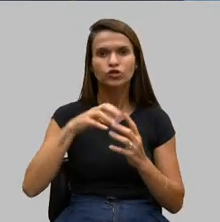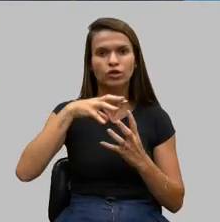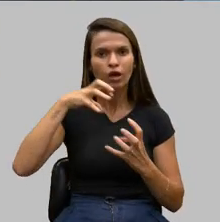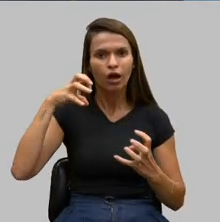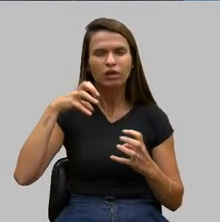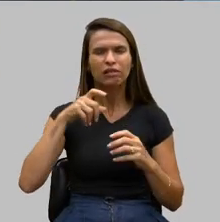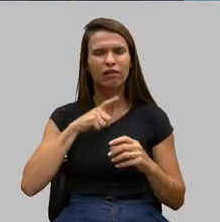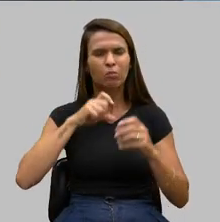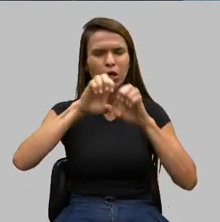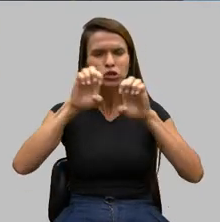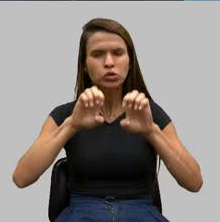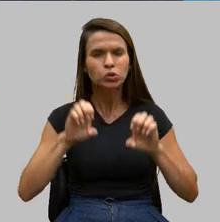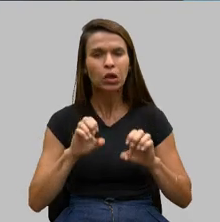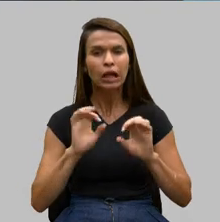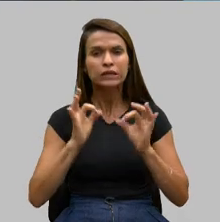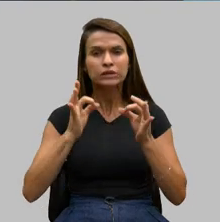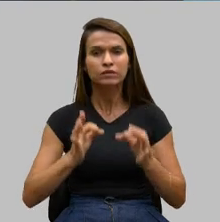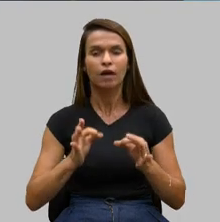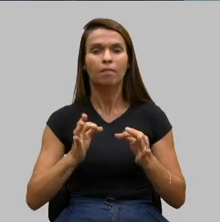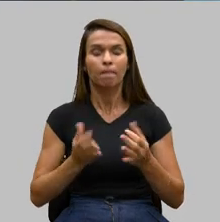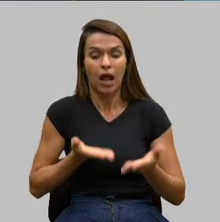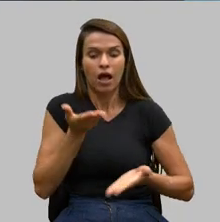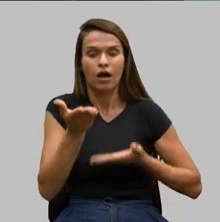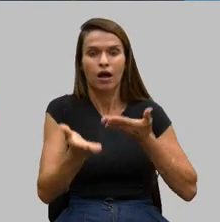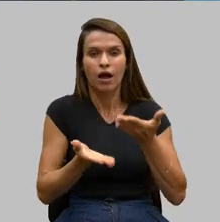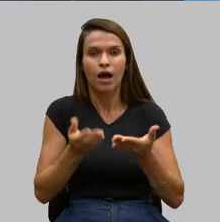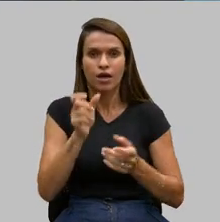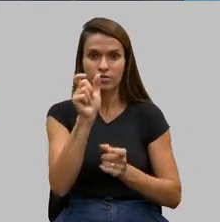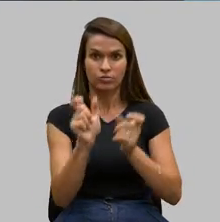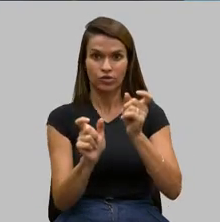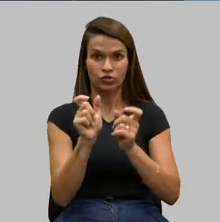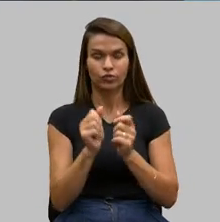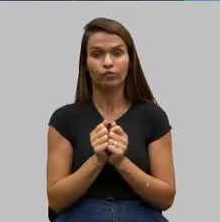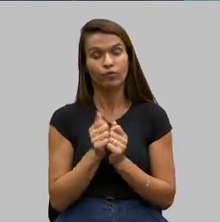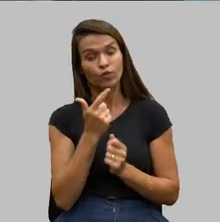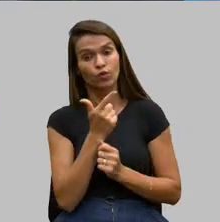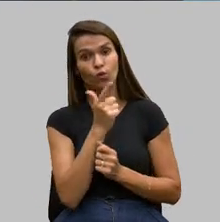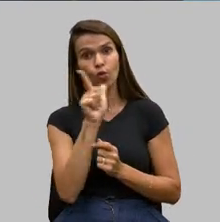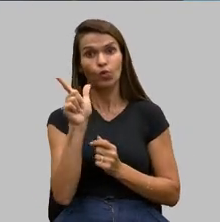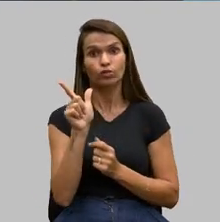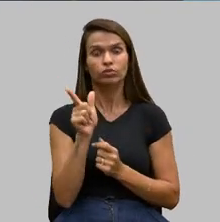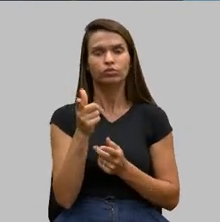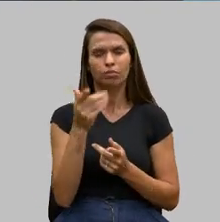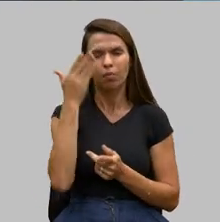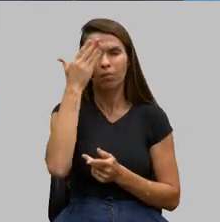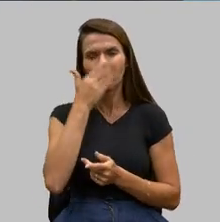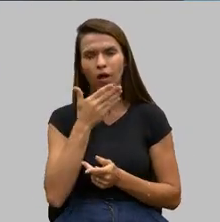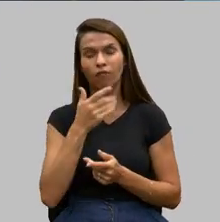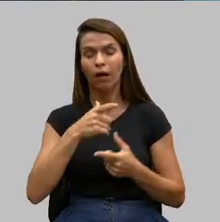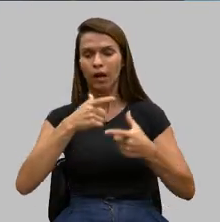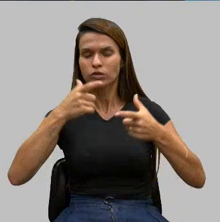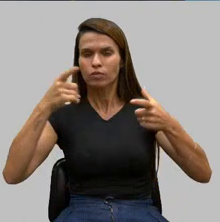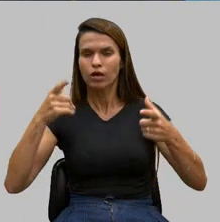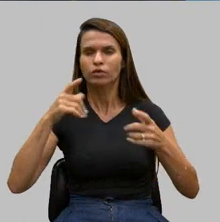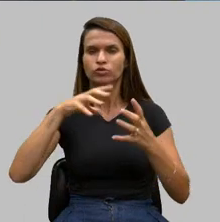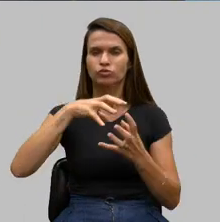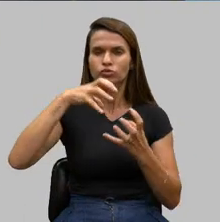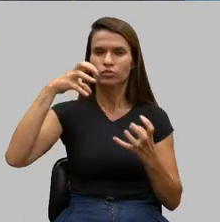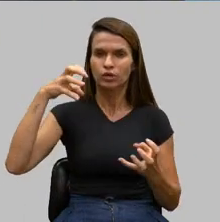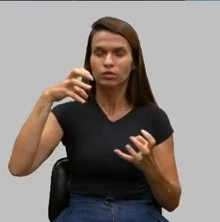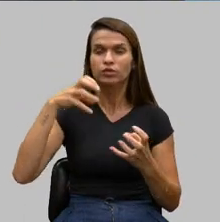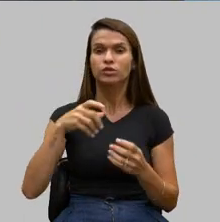atender as pessoas uma outra constatação A grande maioria dos idosos que estão